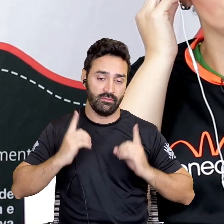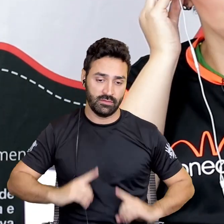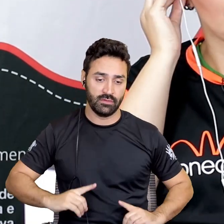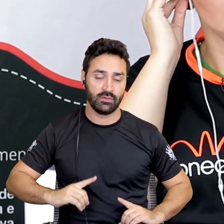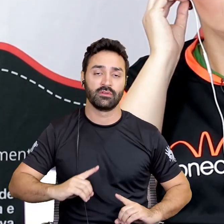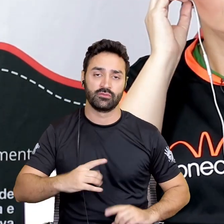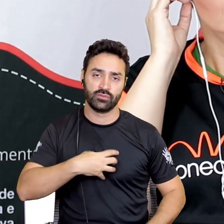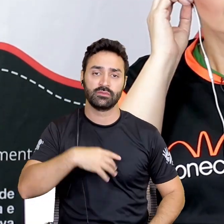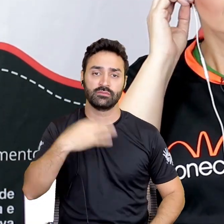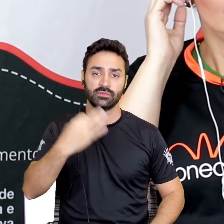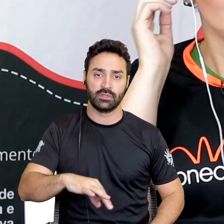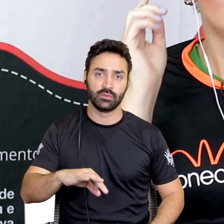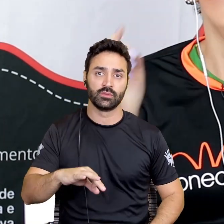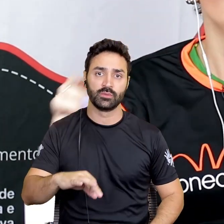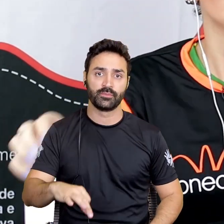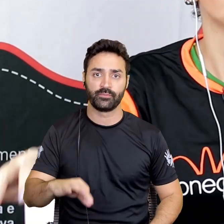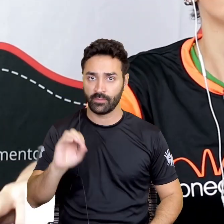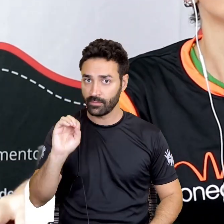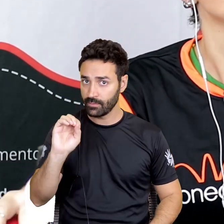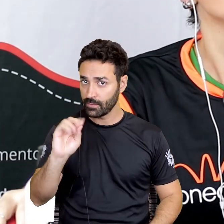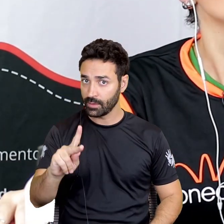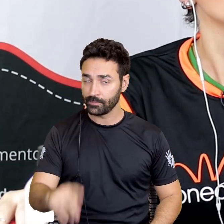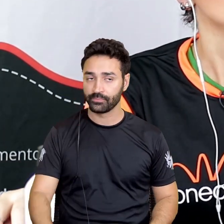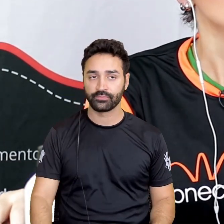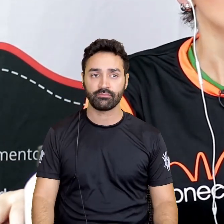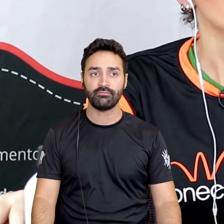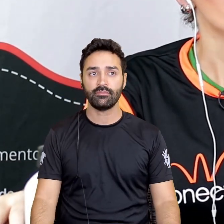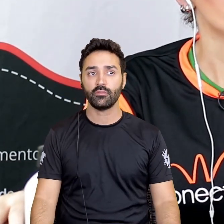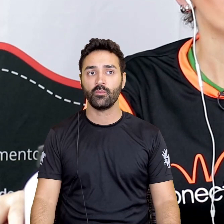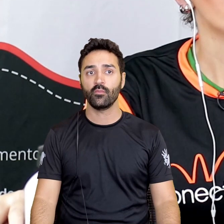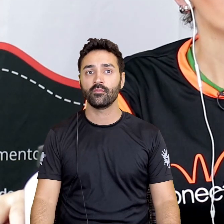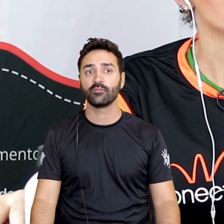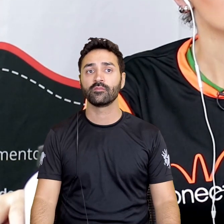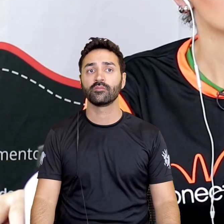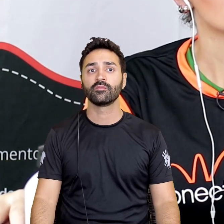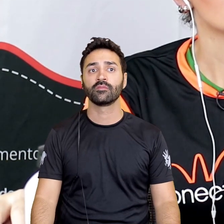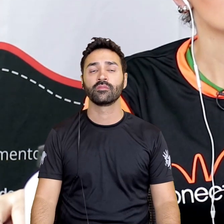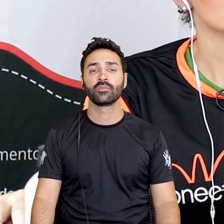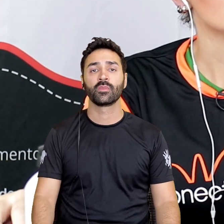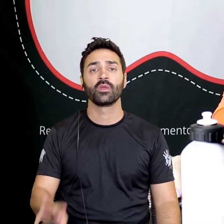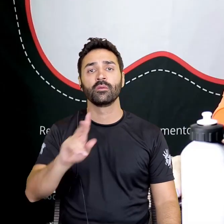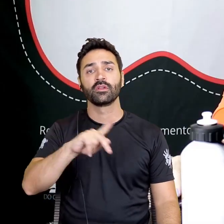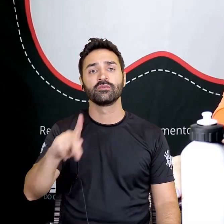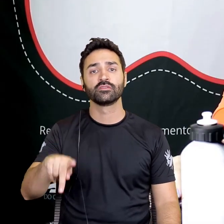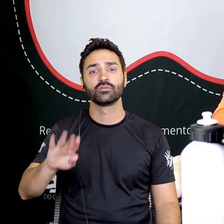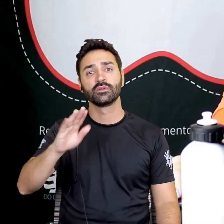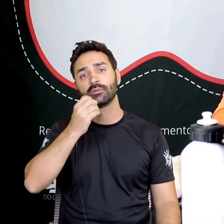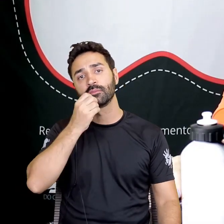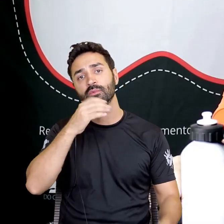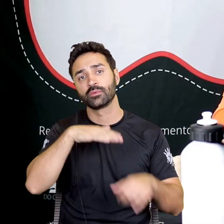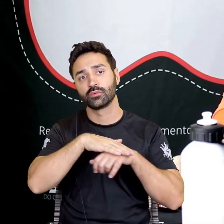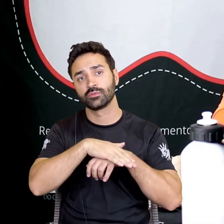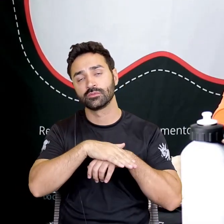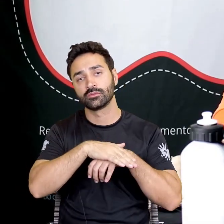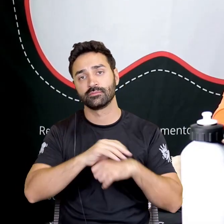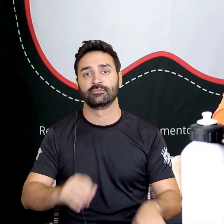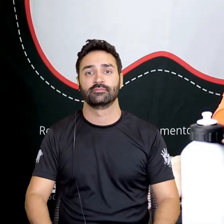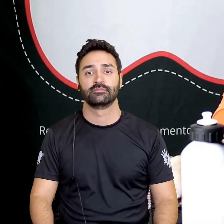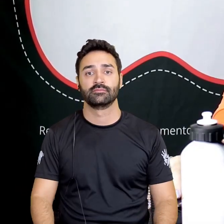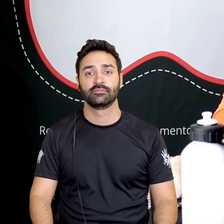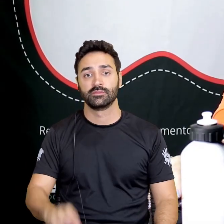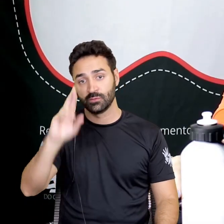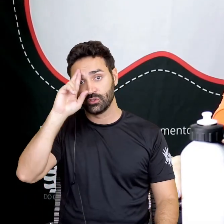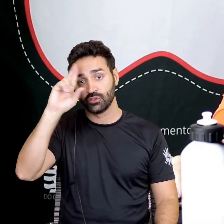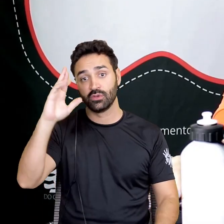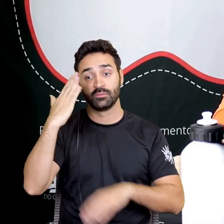correta de chamá-las. Ok? Professora, boa noite. Boa noite. A senhora me chamou antes, mas